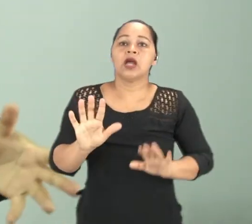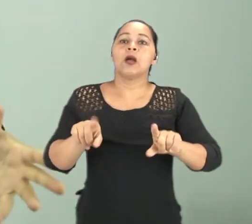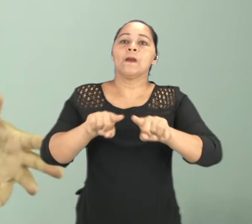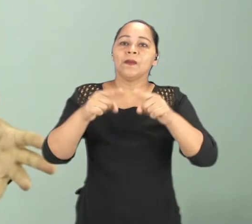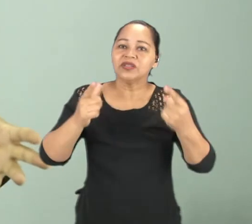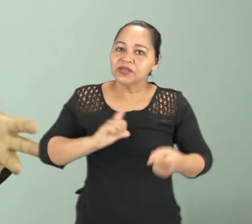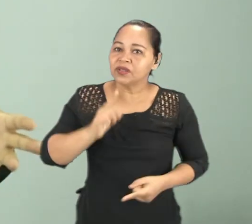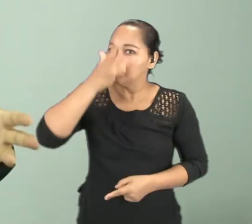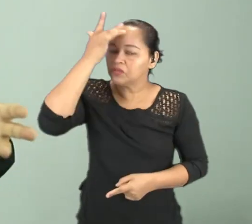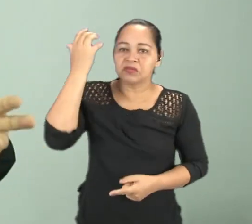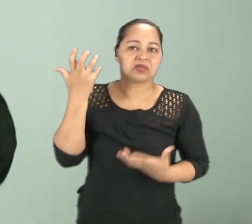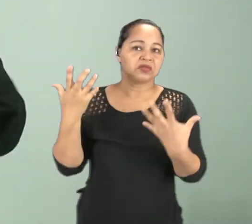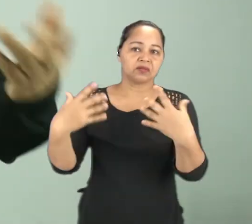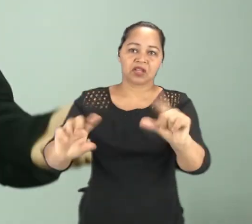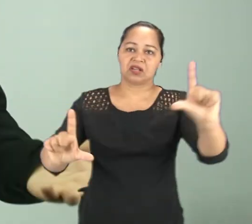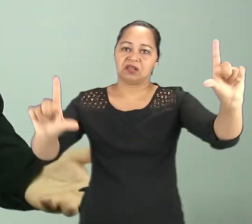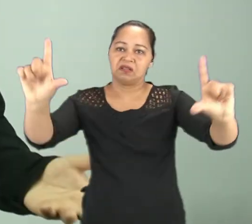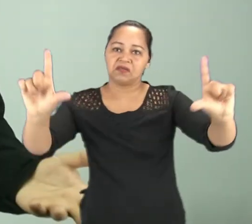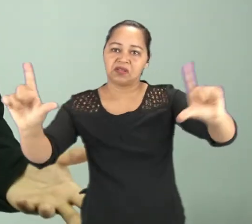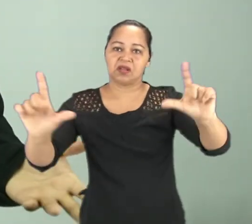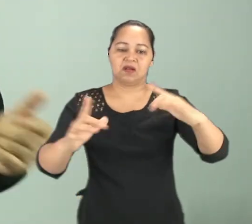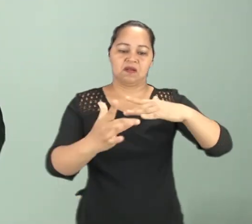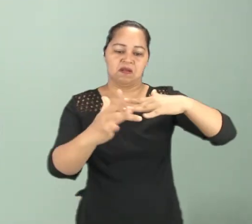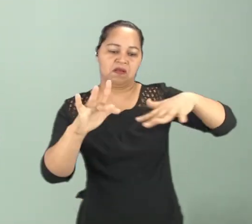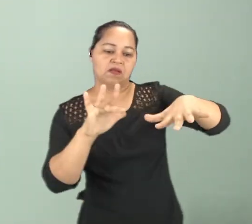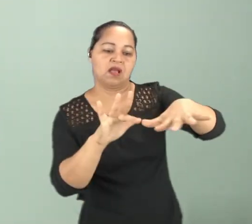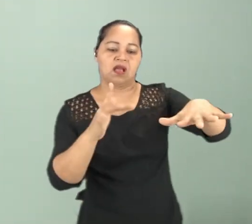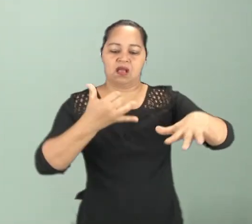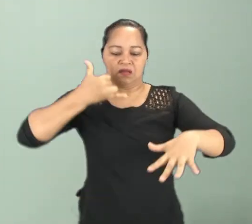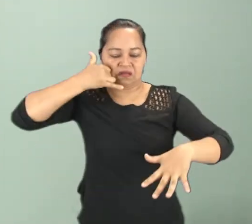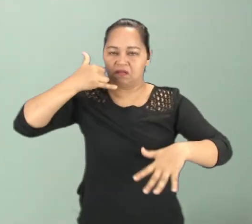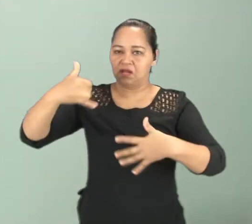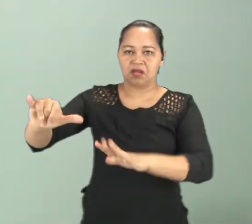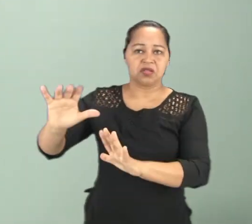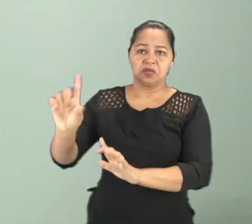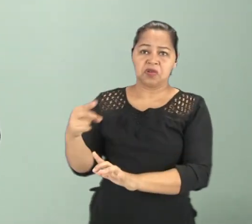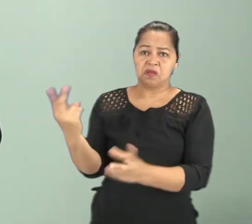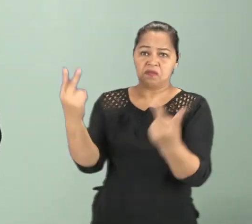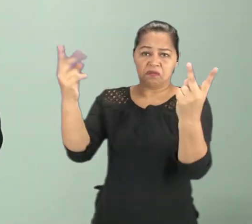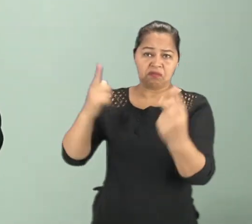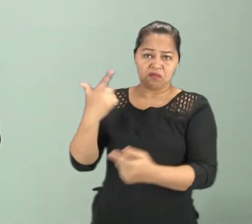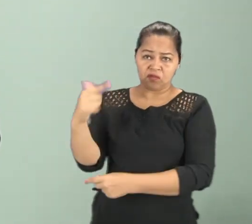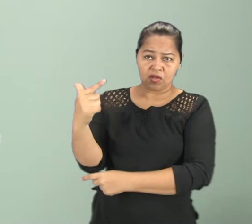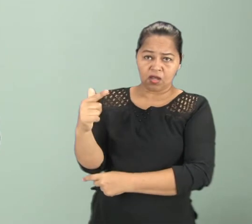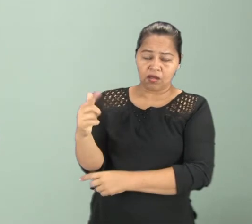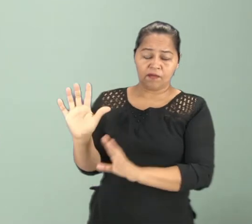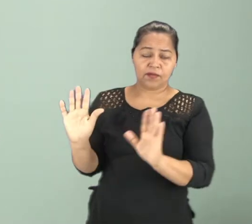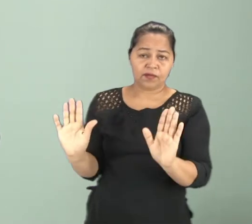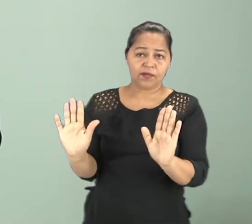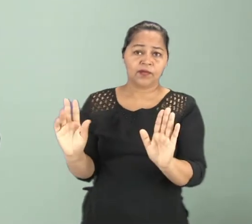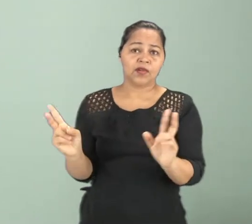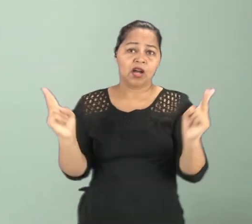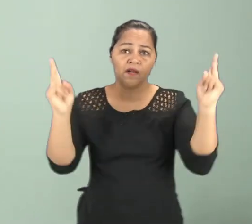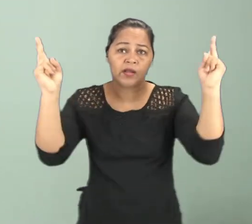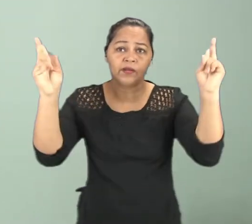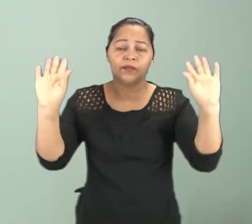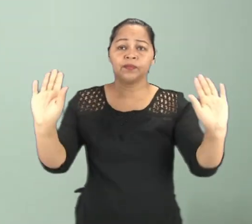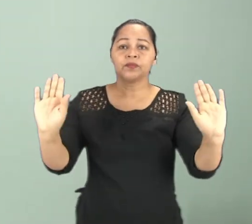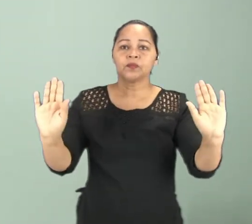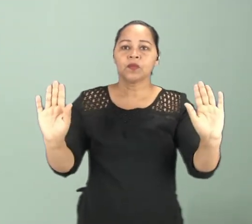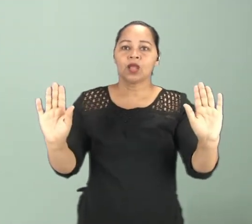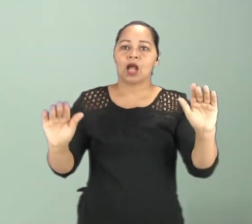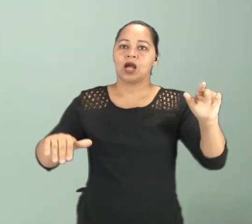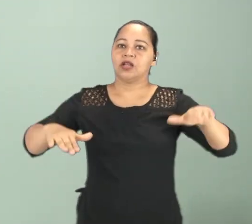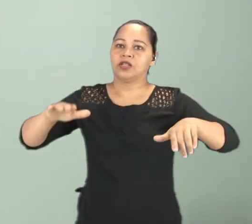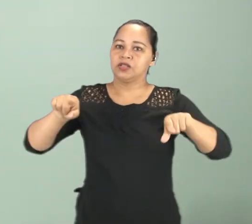redes sociais e vivem bem, tá bom? Na relação com os outros, o individualismo, a